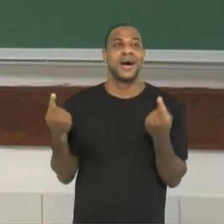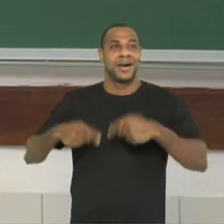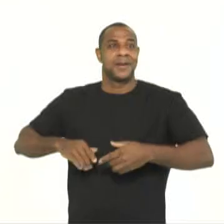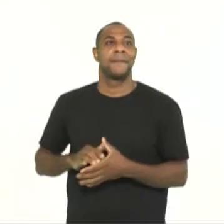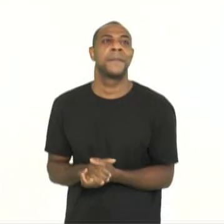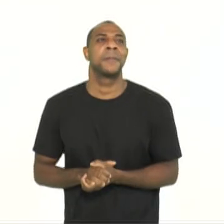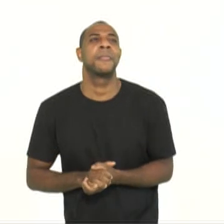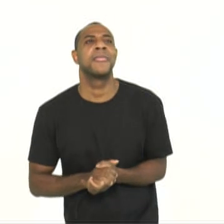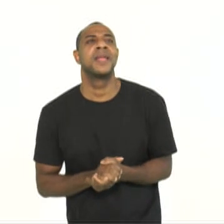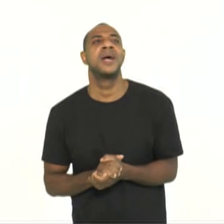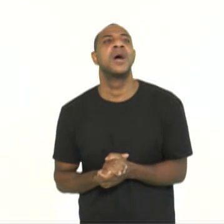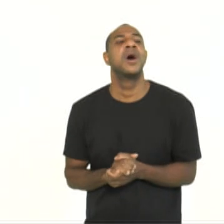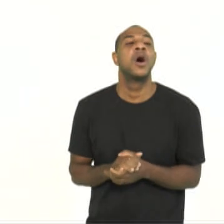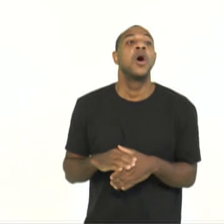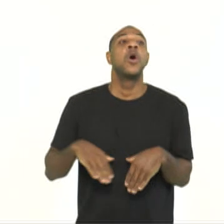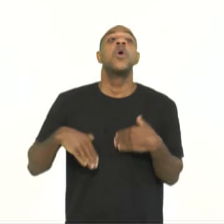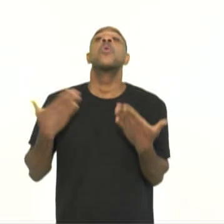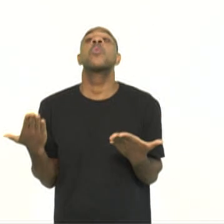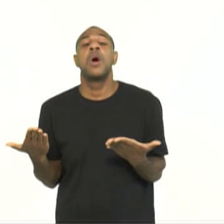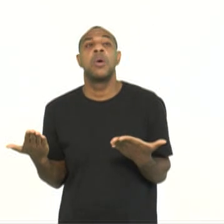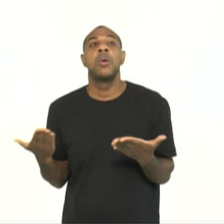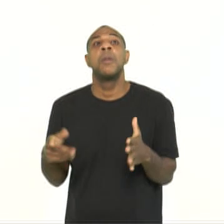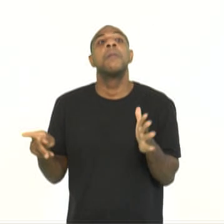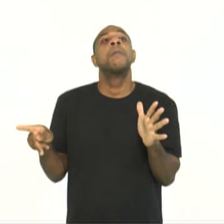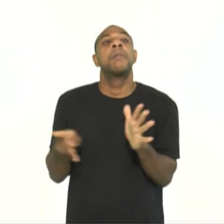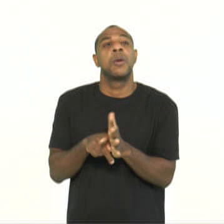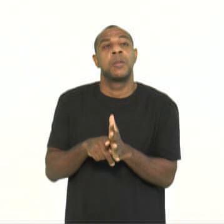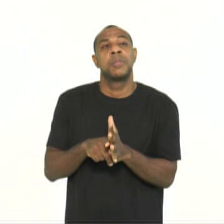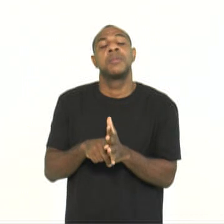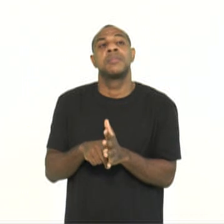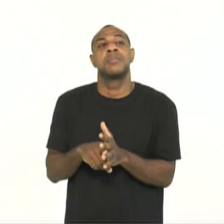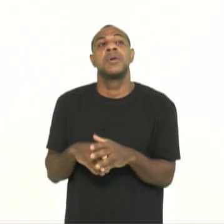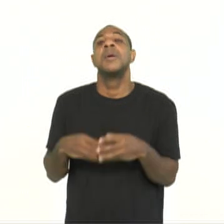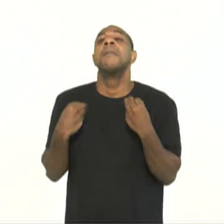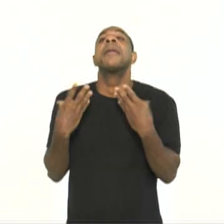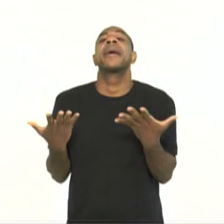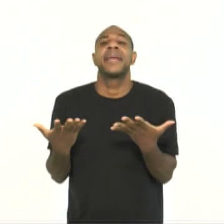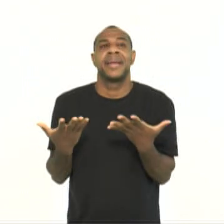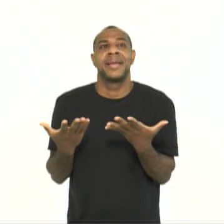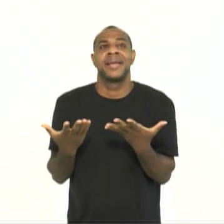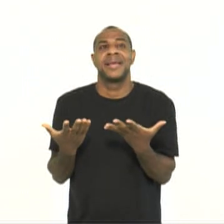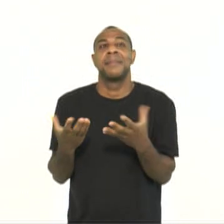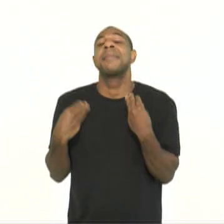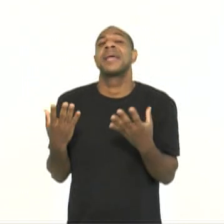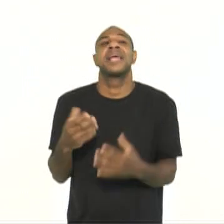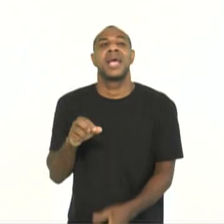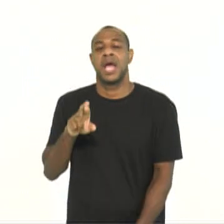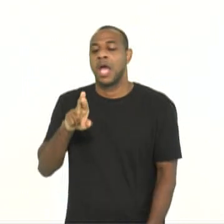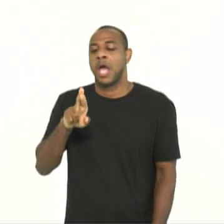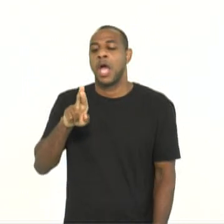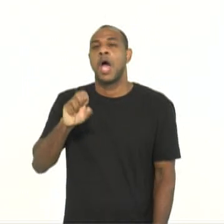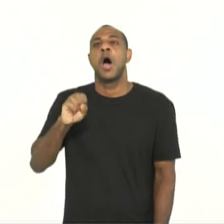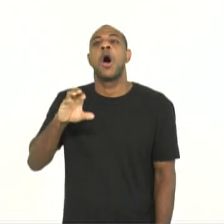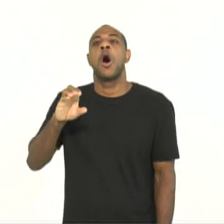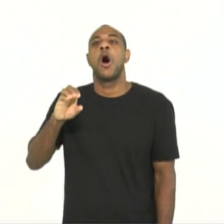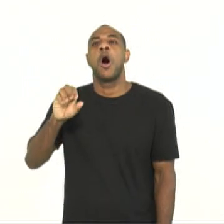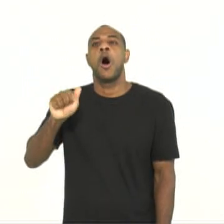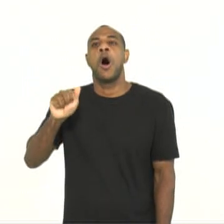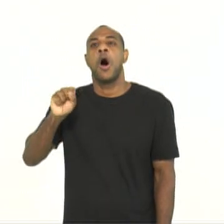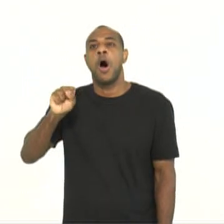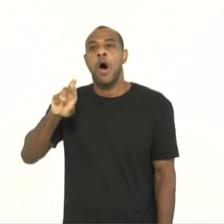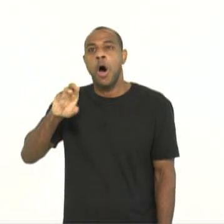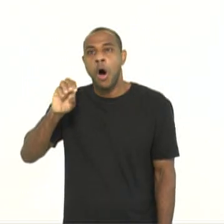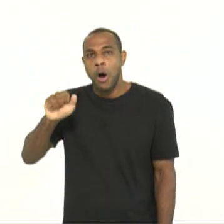quiz. Qual é a função da rosa dos ventos em um mapa? Possibilitar a real noção de direção